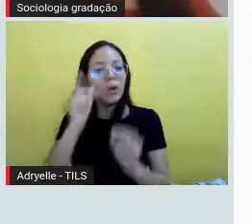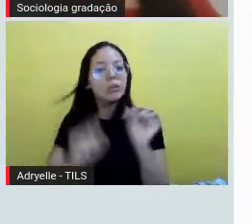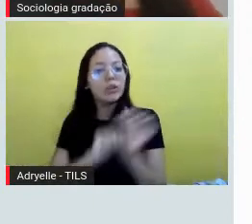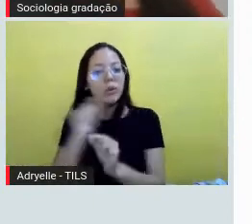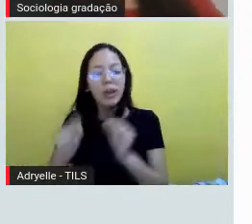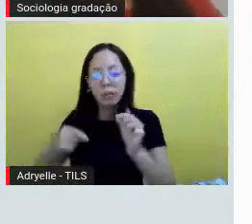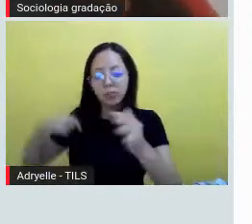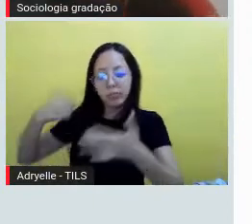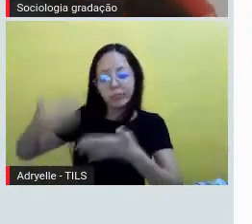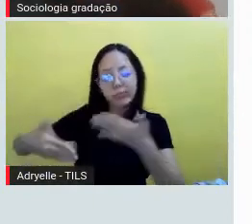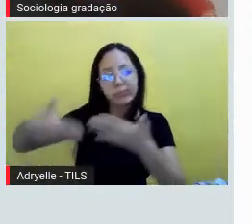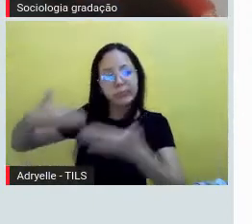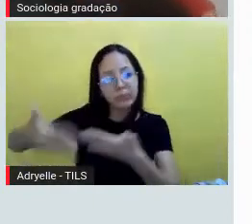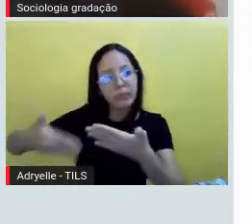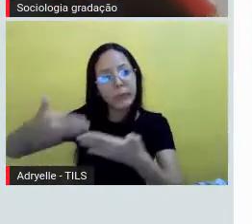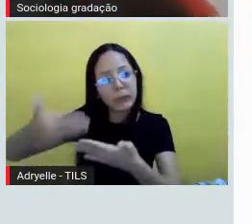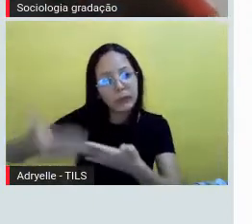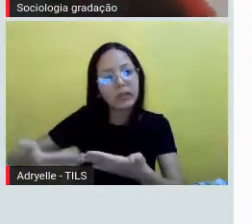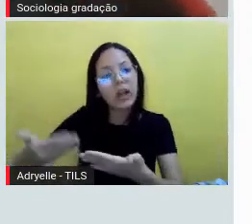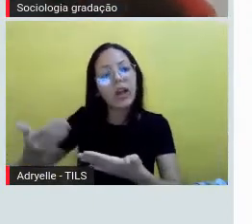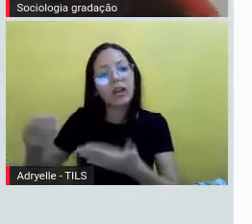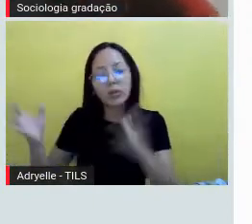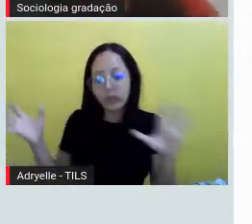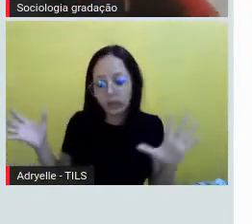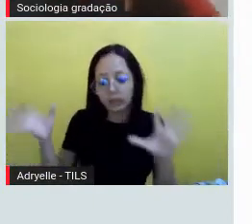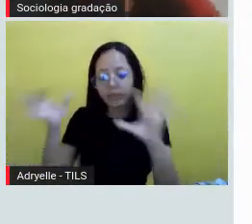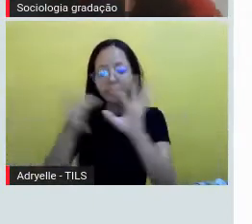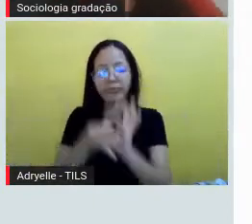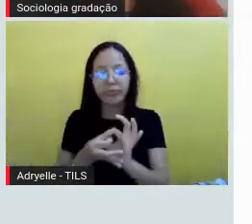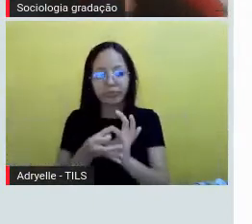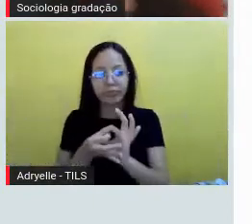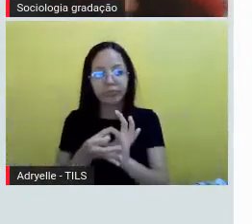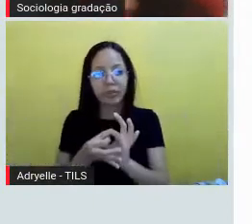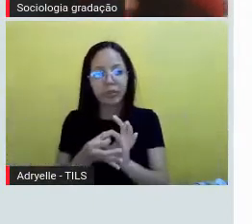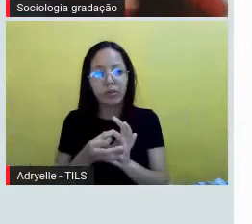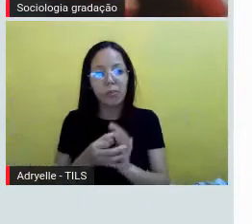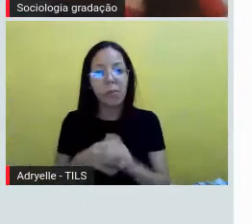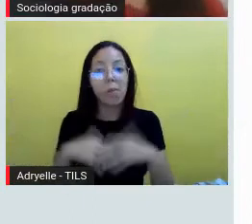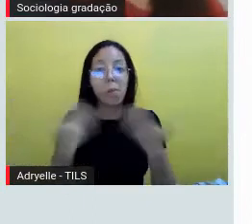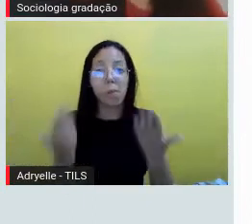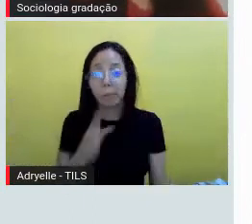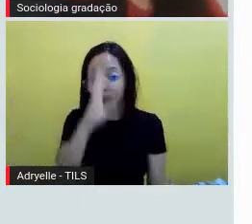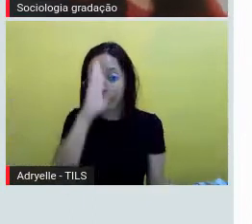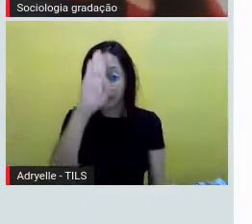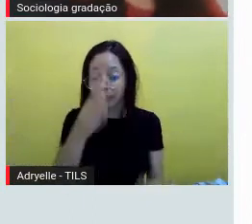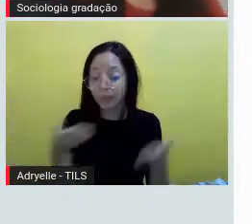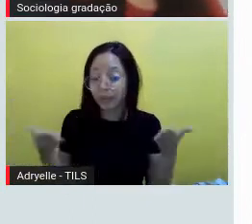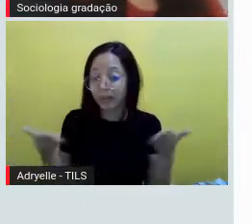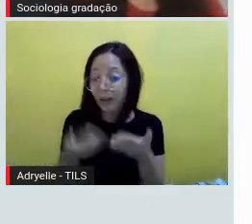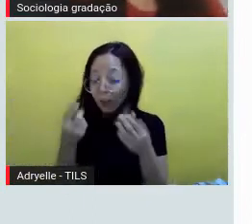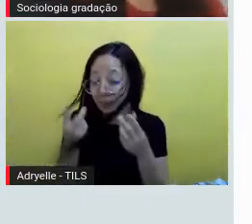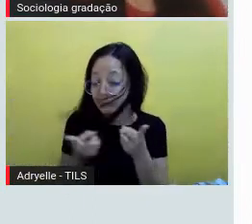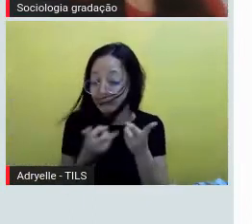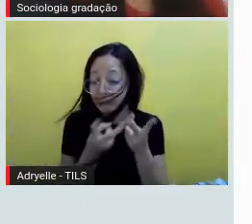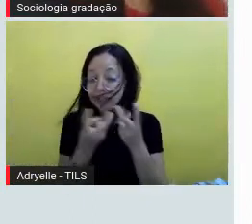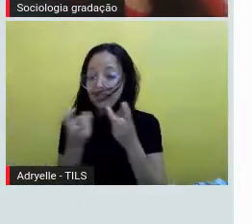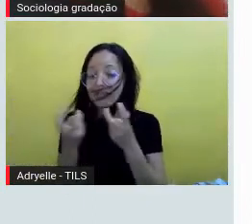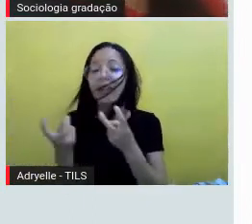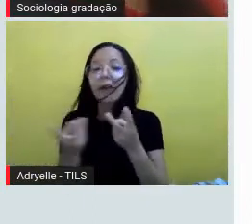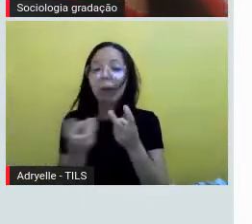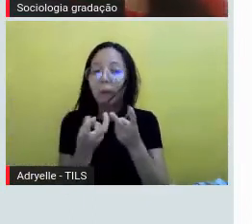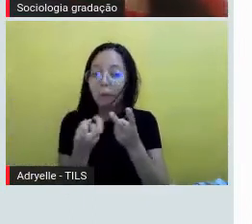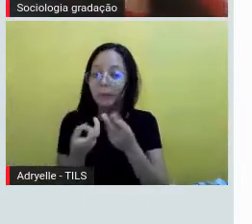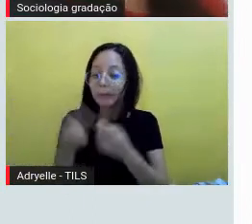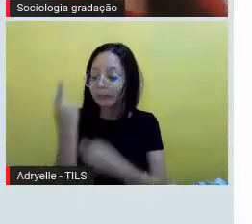processo de harmonização, né? Principalmente agora, e a gente vê bastante nessa questão aqui